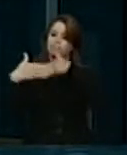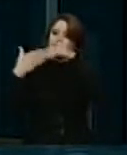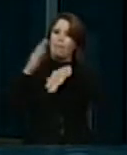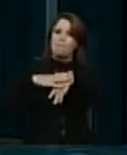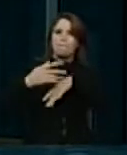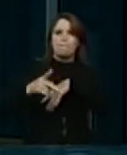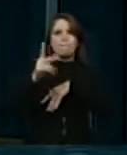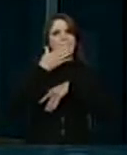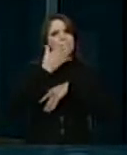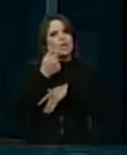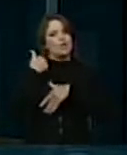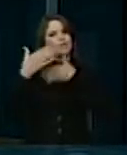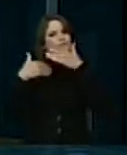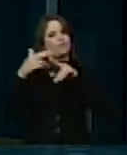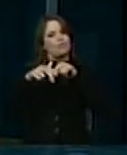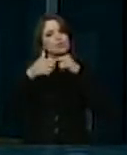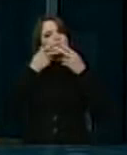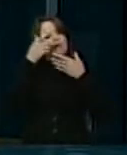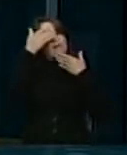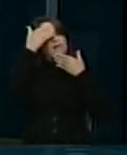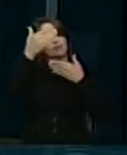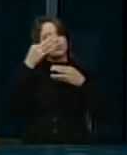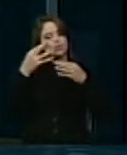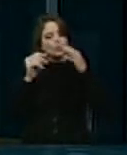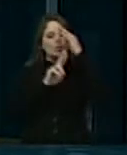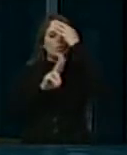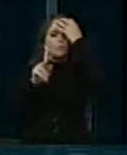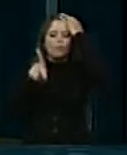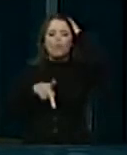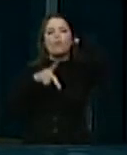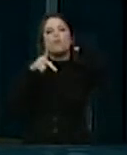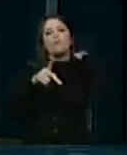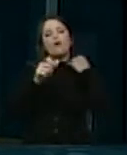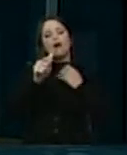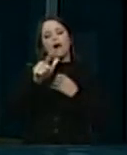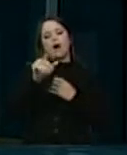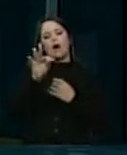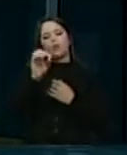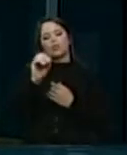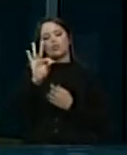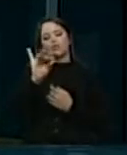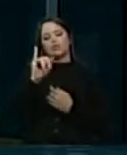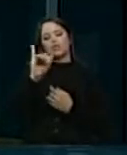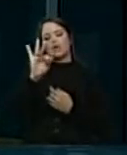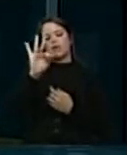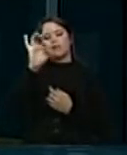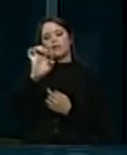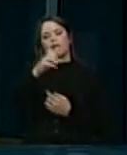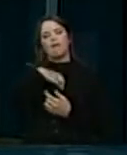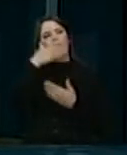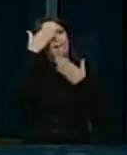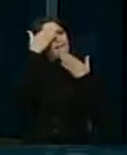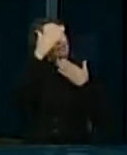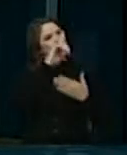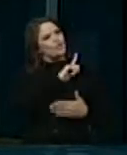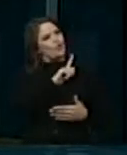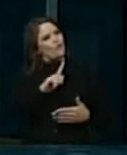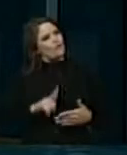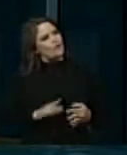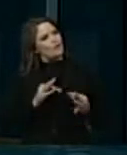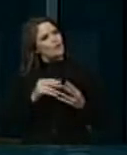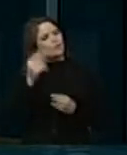seu desenvolvimento. Eu quero aqui agradecer em nome do povo do Alto Tietê ao governador Geraldo Alckmin